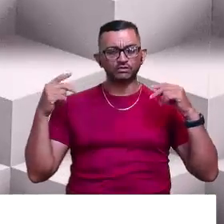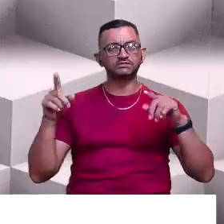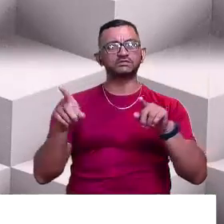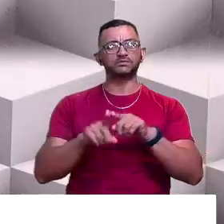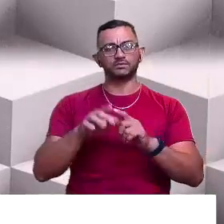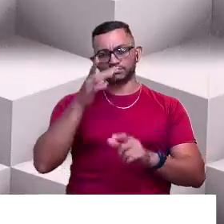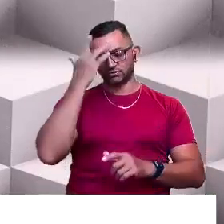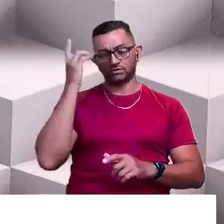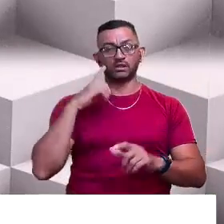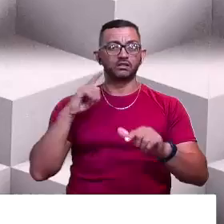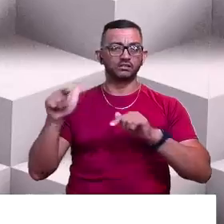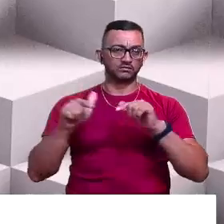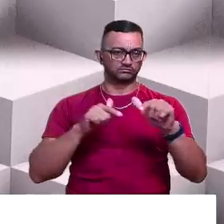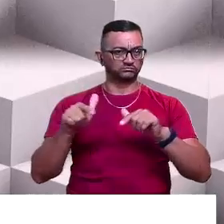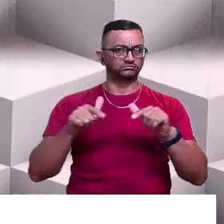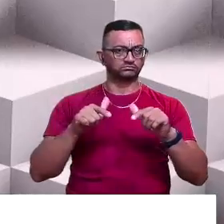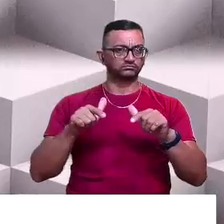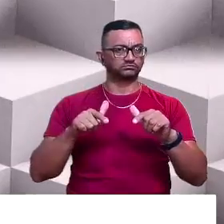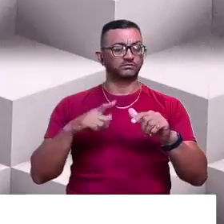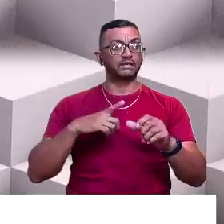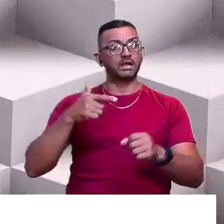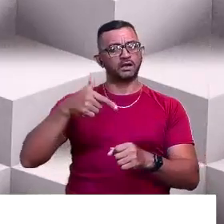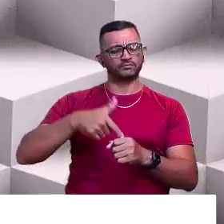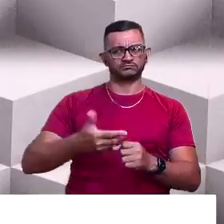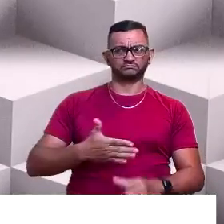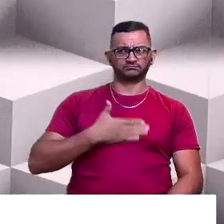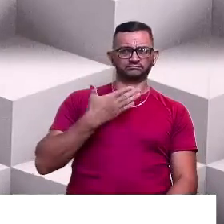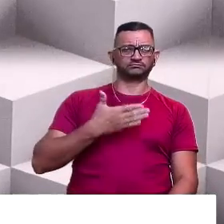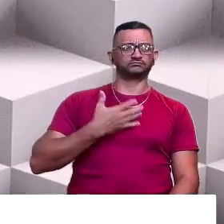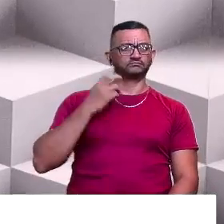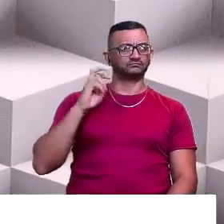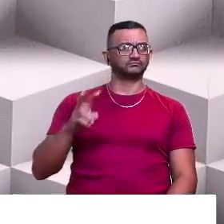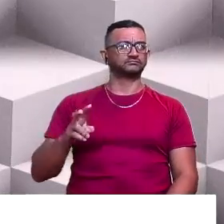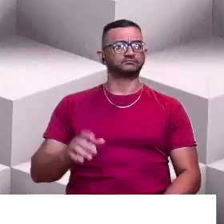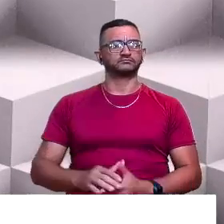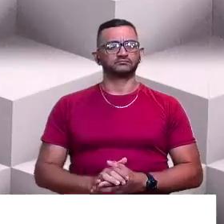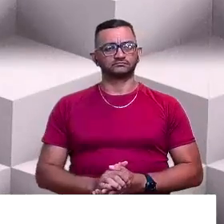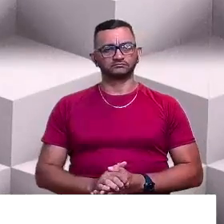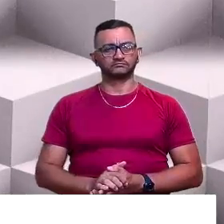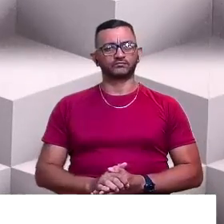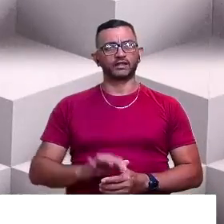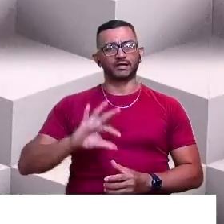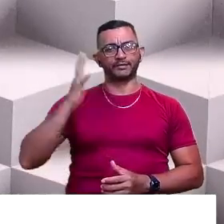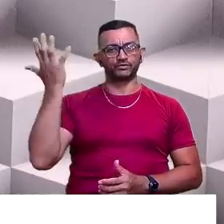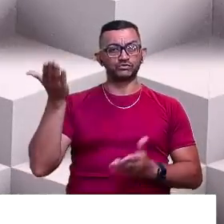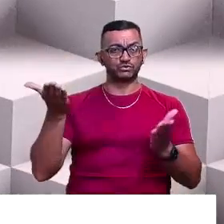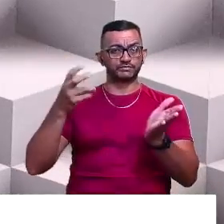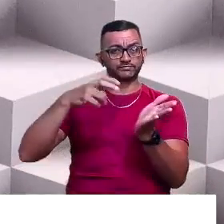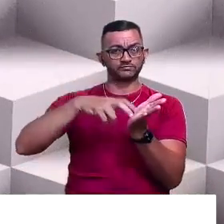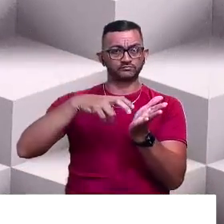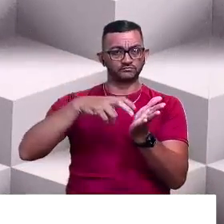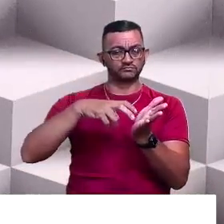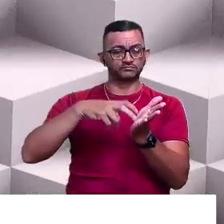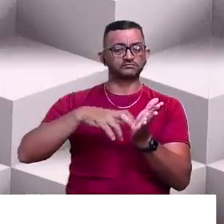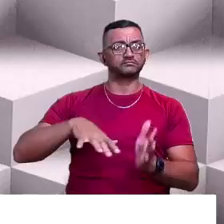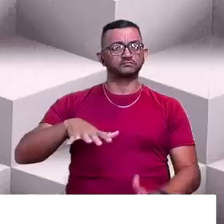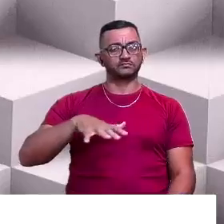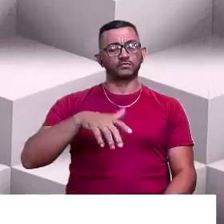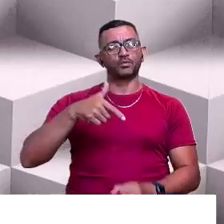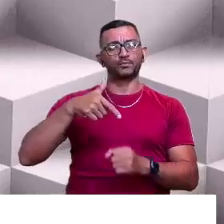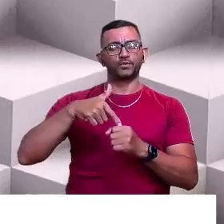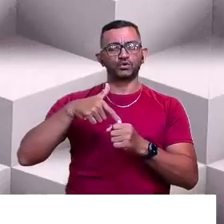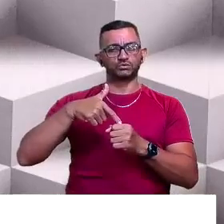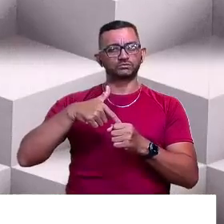pegou fogo, como também para quem estava trabalhando no local e quem estava abastecendo também, né? E aí, gente, isso aconteceu já hoje pela manhã